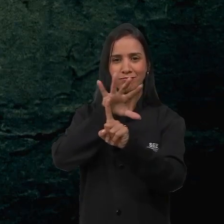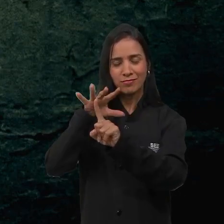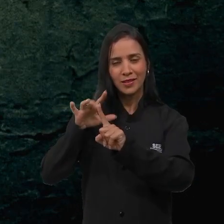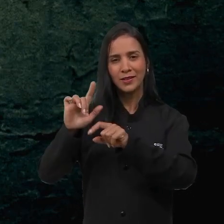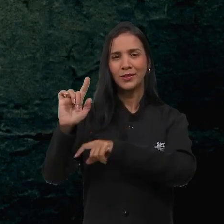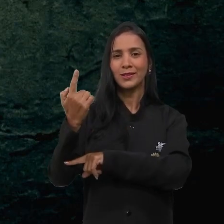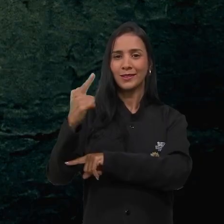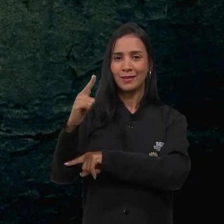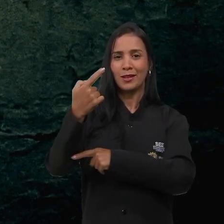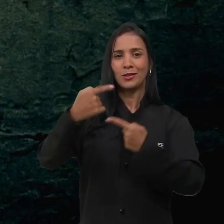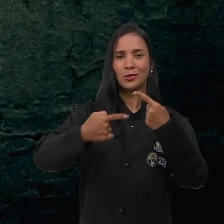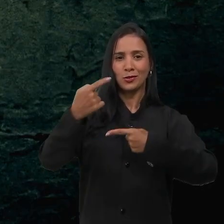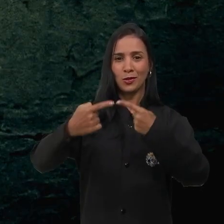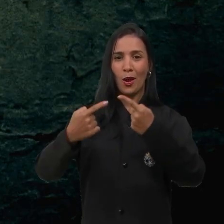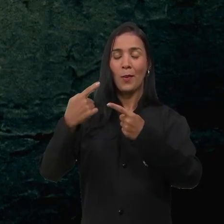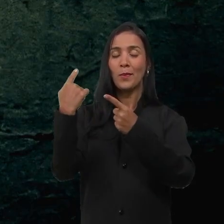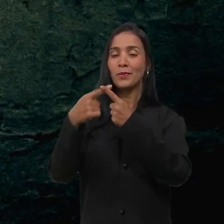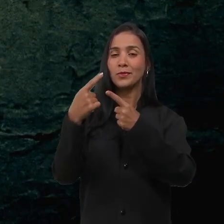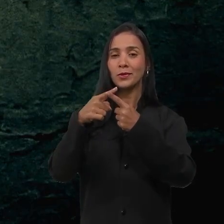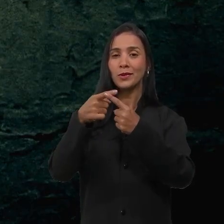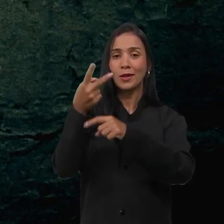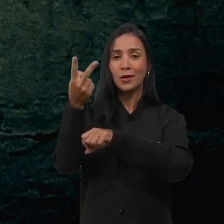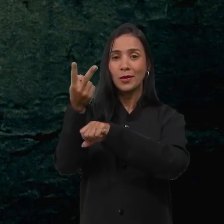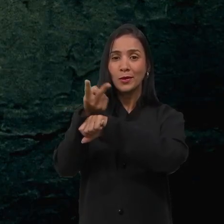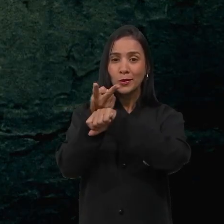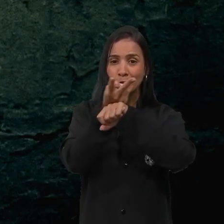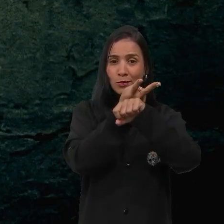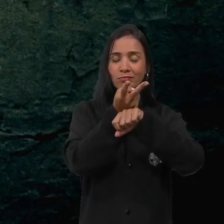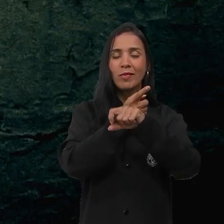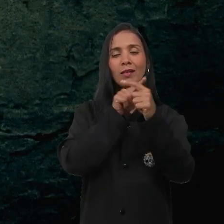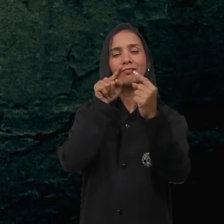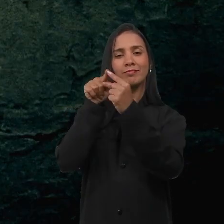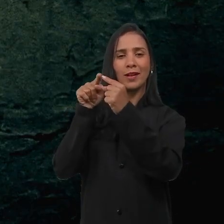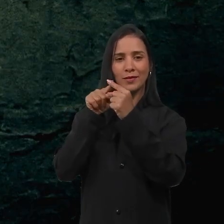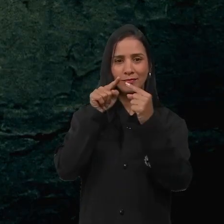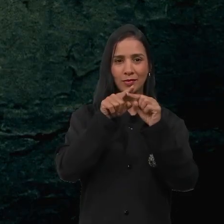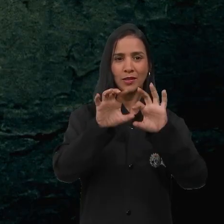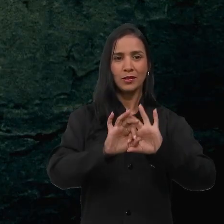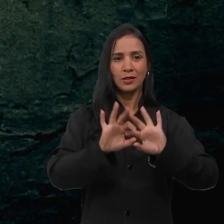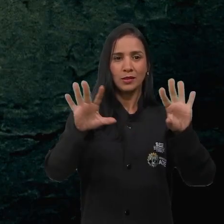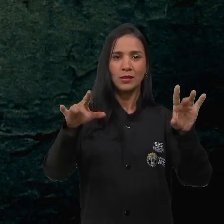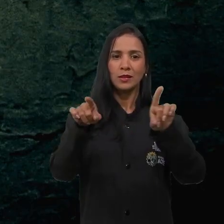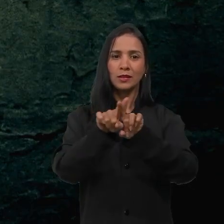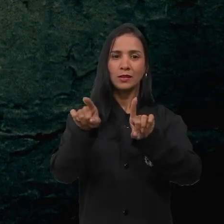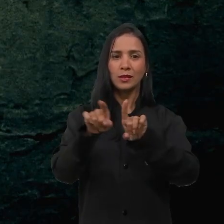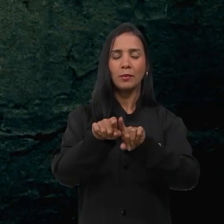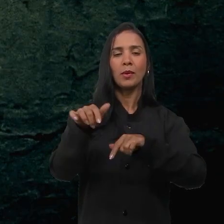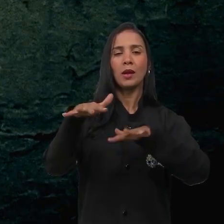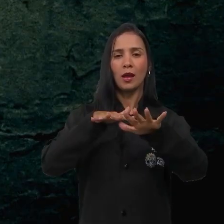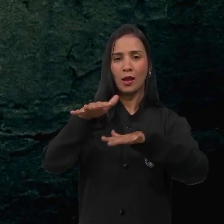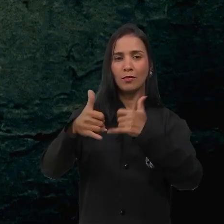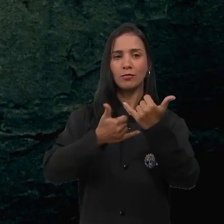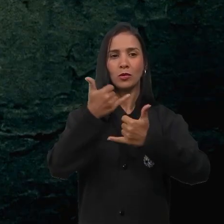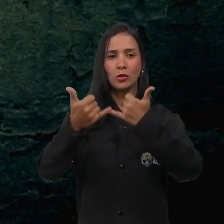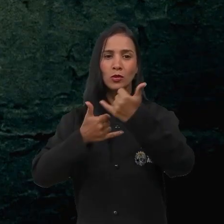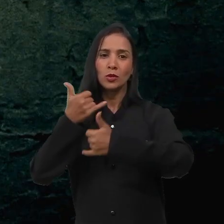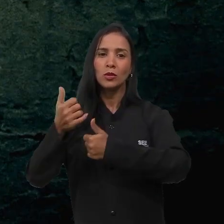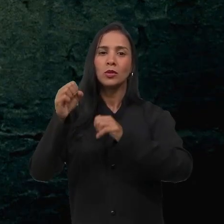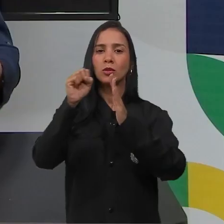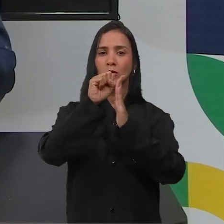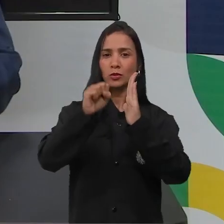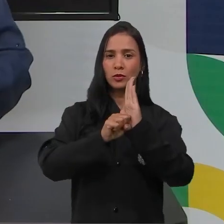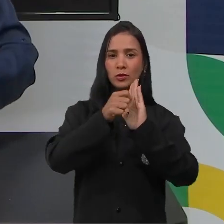buscando autonomia e protagonismo em meio às novas dinâmicas econômicas e estratégicas do século